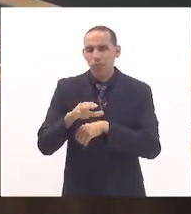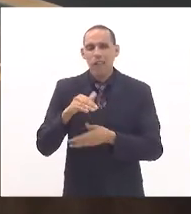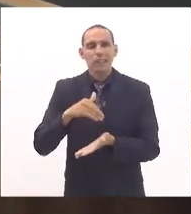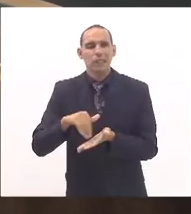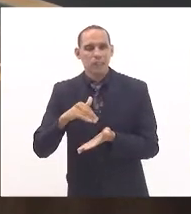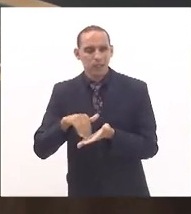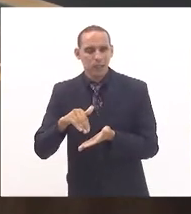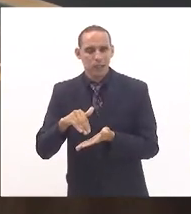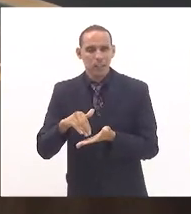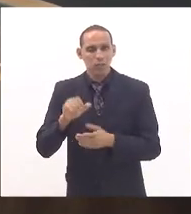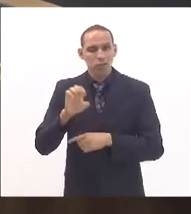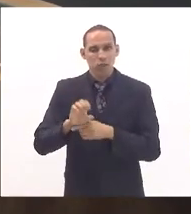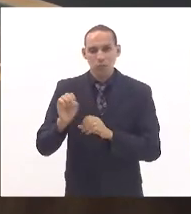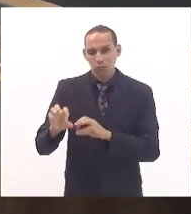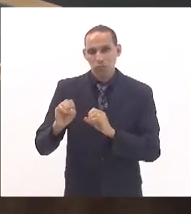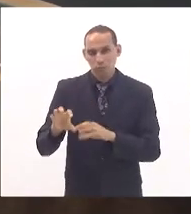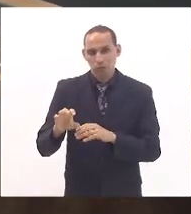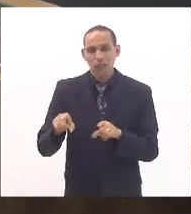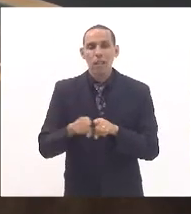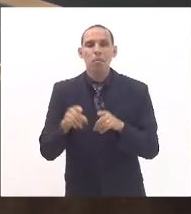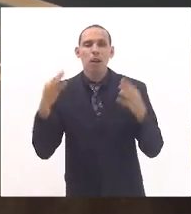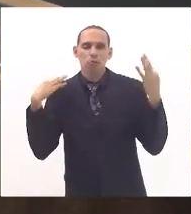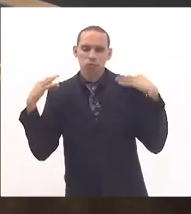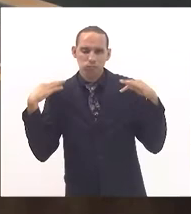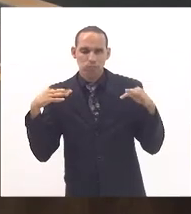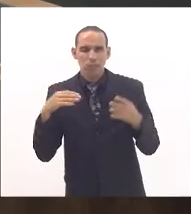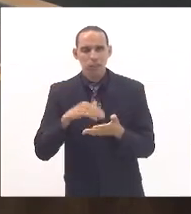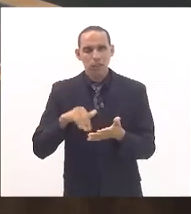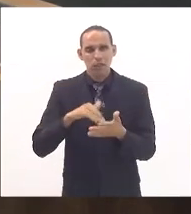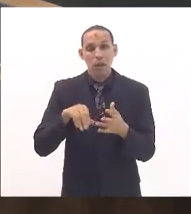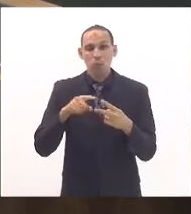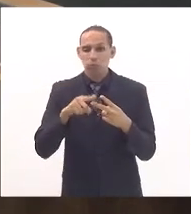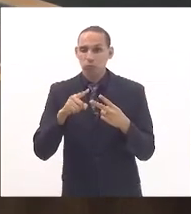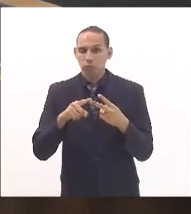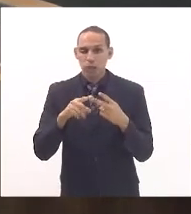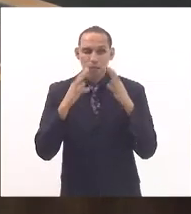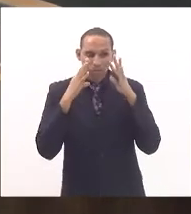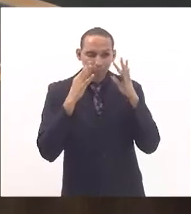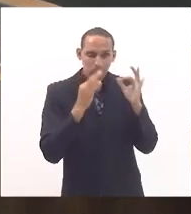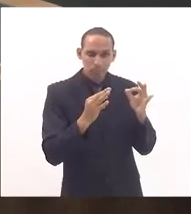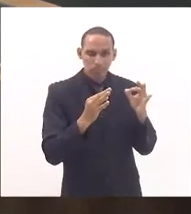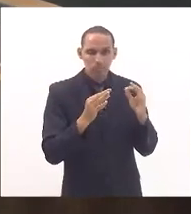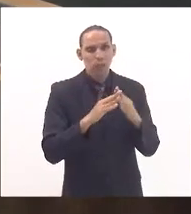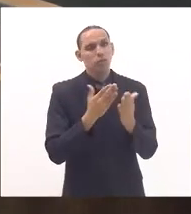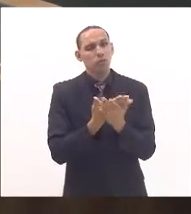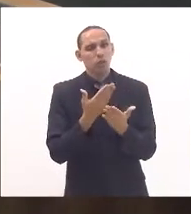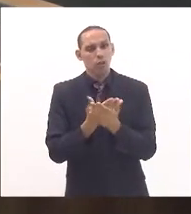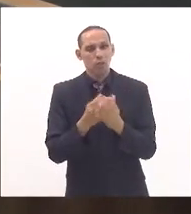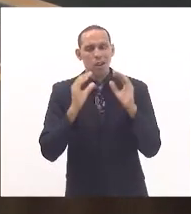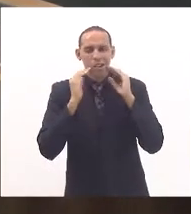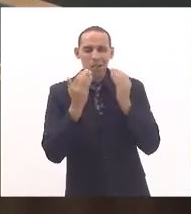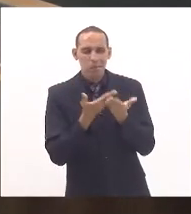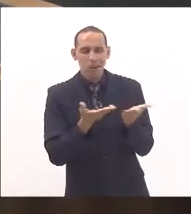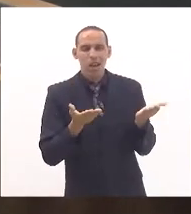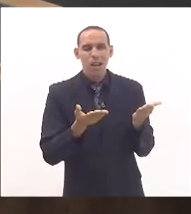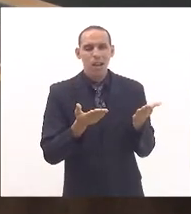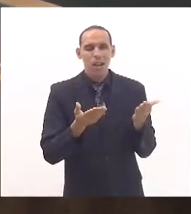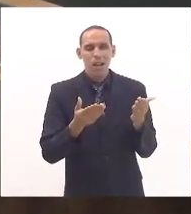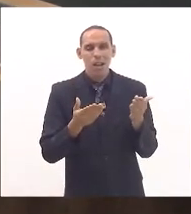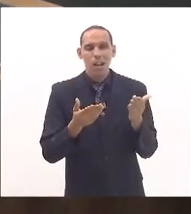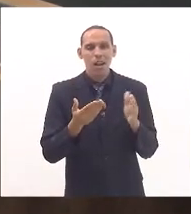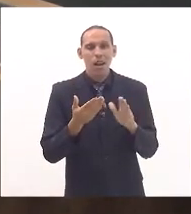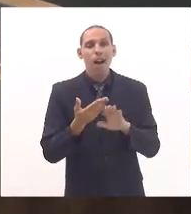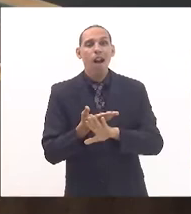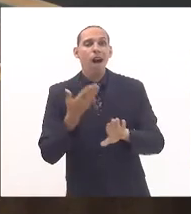Secretaria de Estado de Educação, a Secretaria de Estado de Turismo, que ouvissem a comunidade escolar antes de fazer uma mudança